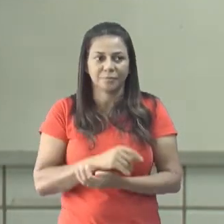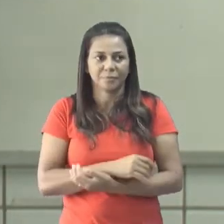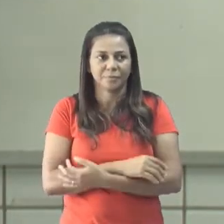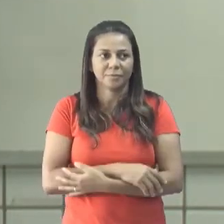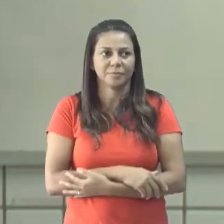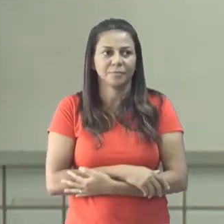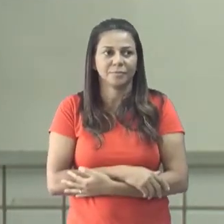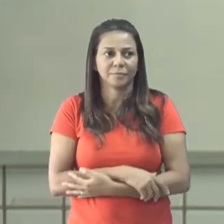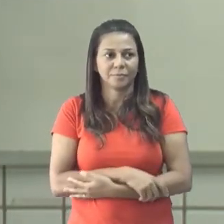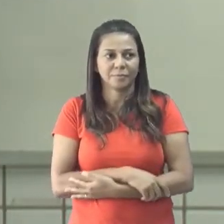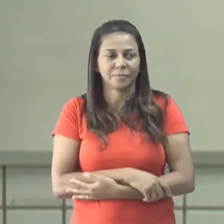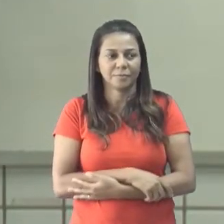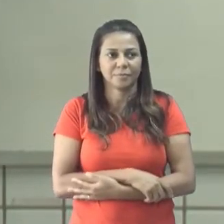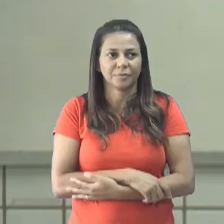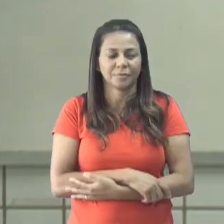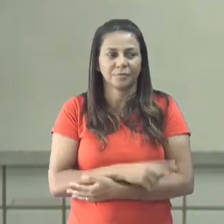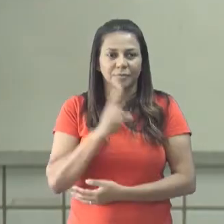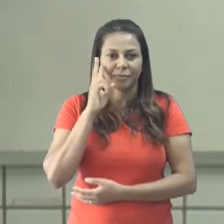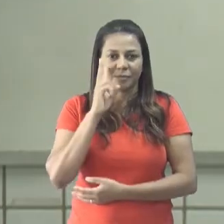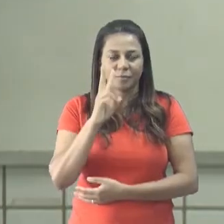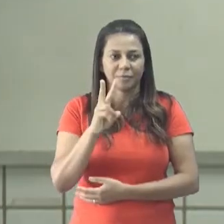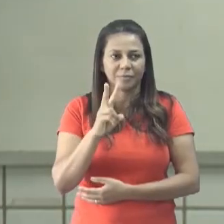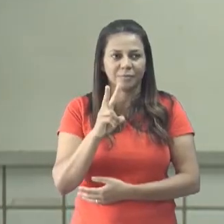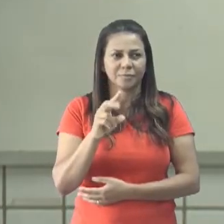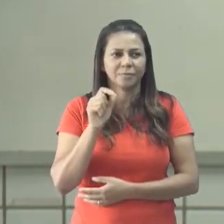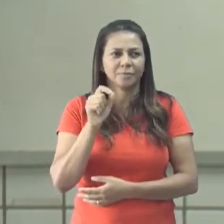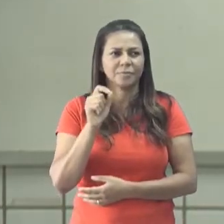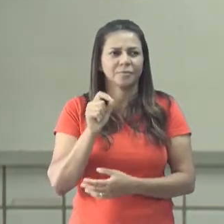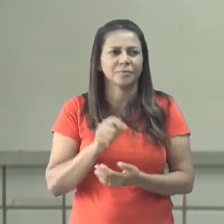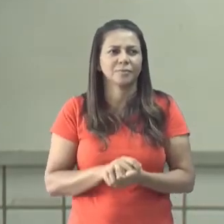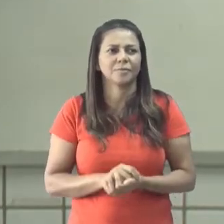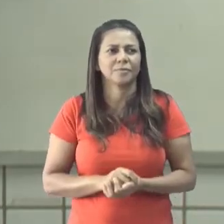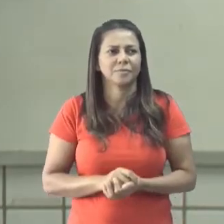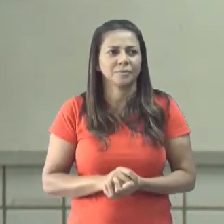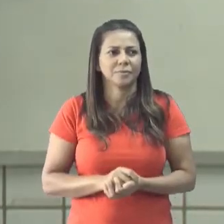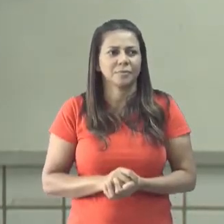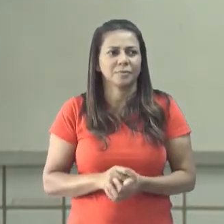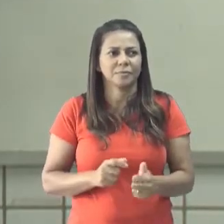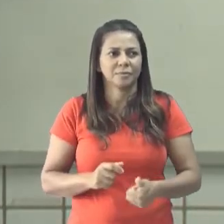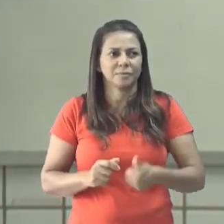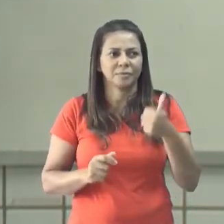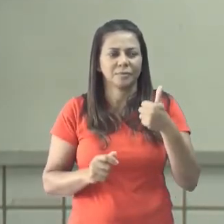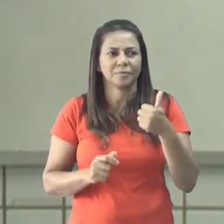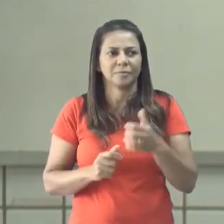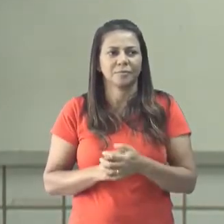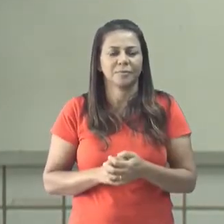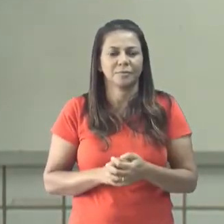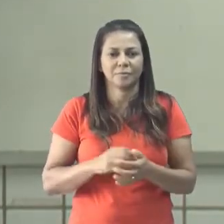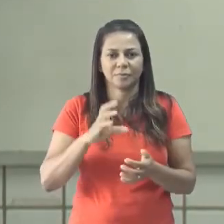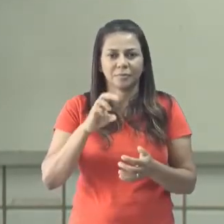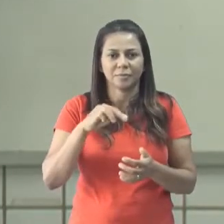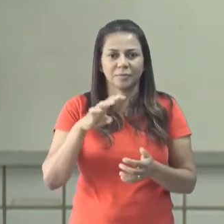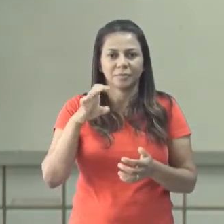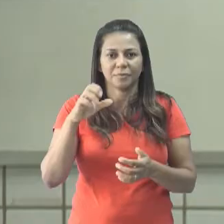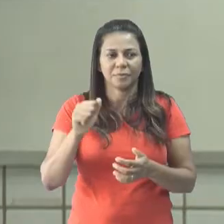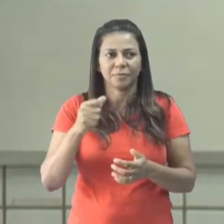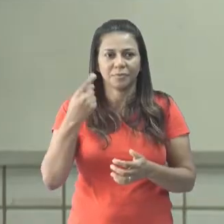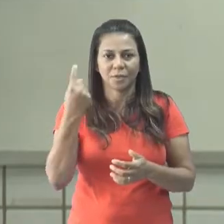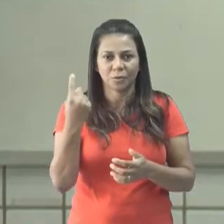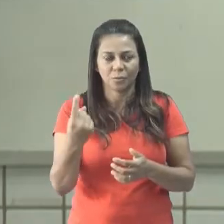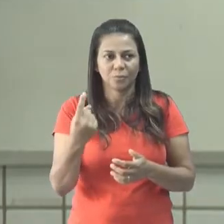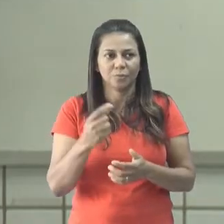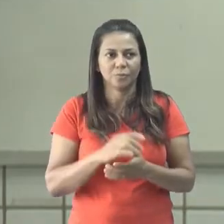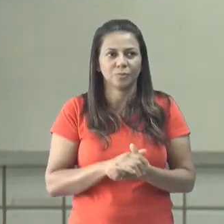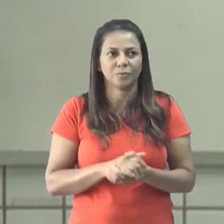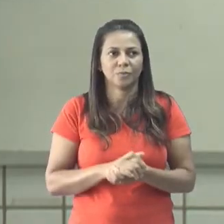Antes de mais nada, olha uma indicação do texto. Primeiro, cena 1. O